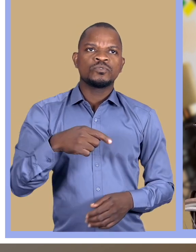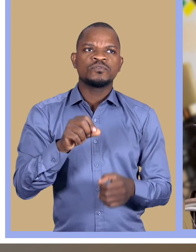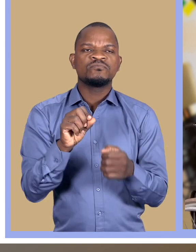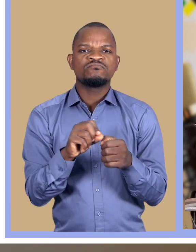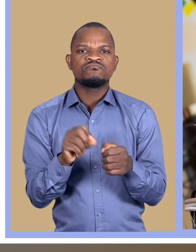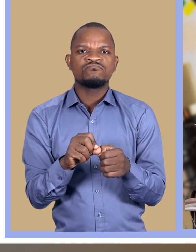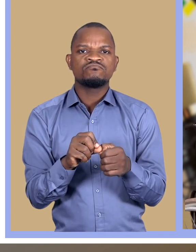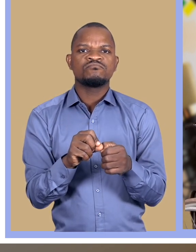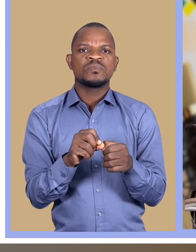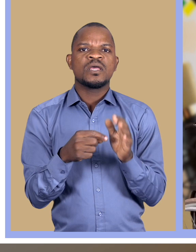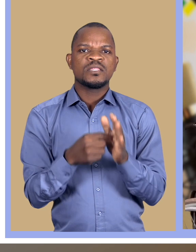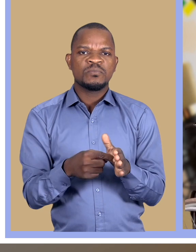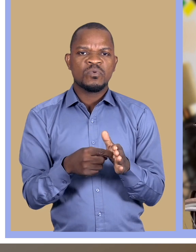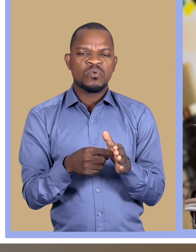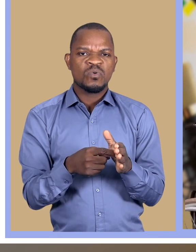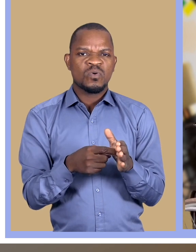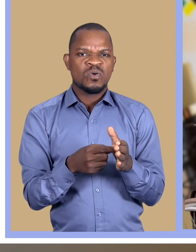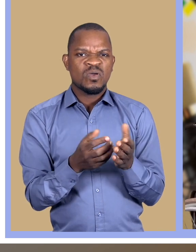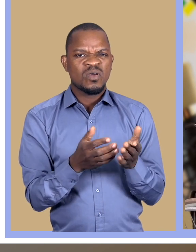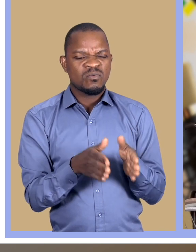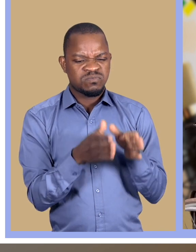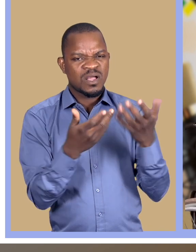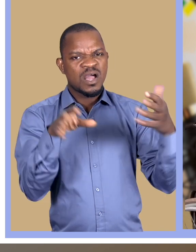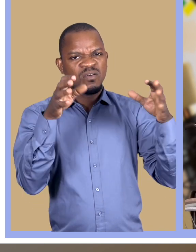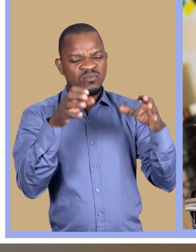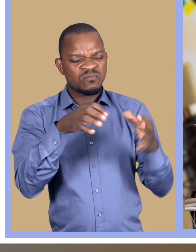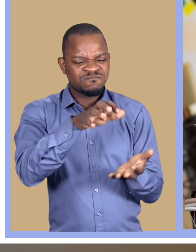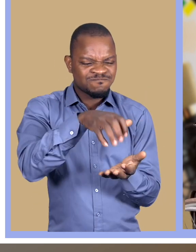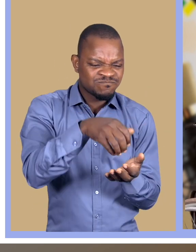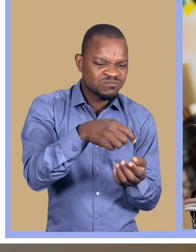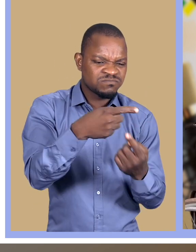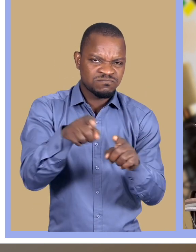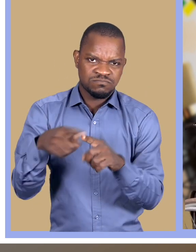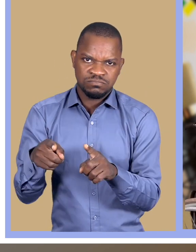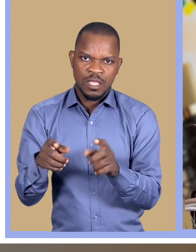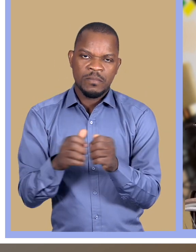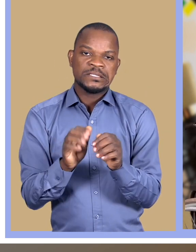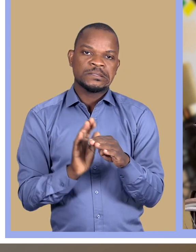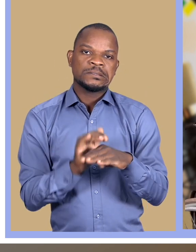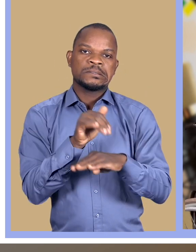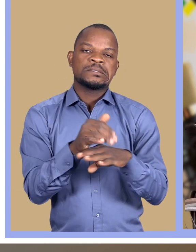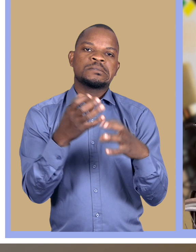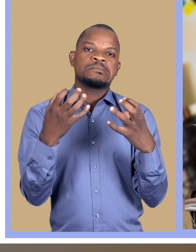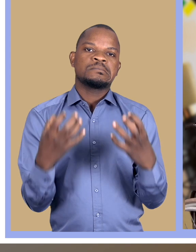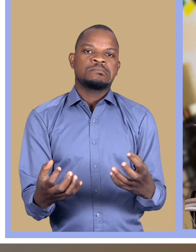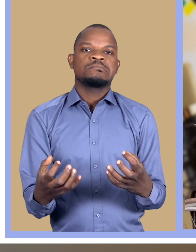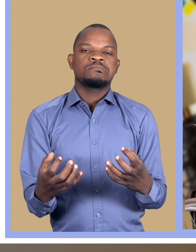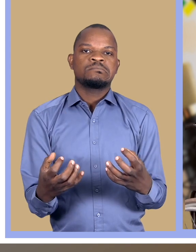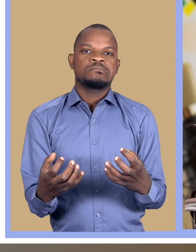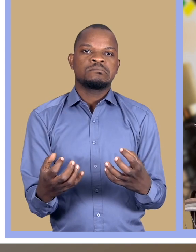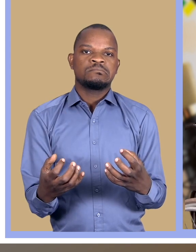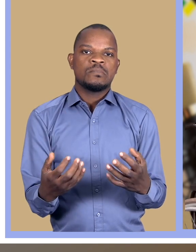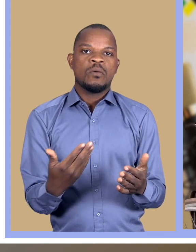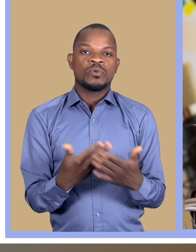replantio de Mangau ou qualquer outra situação, que a acessibilidade também não facilita para que todos